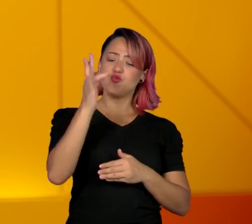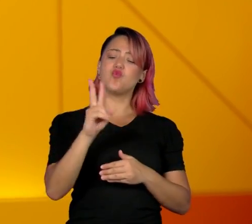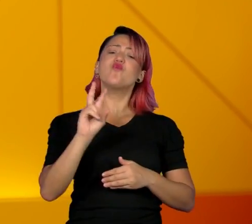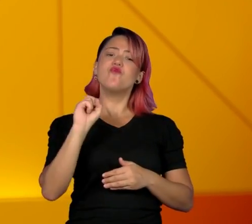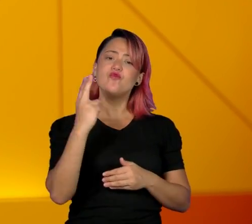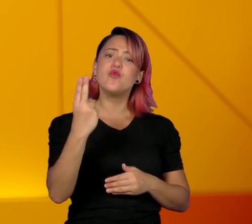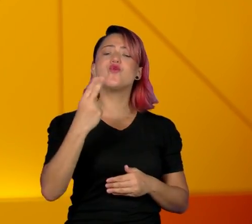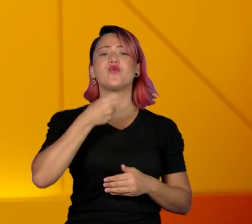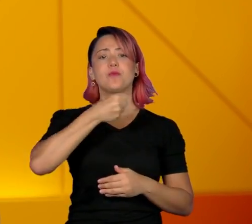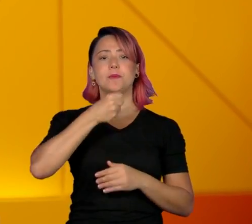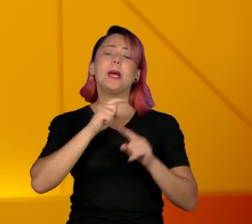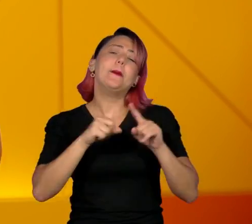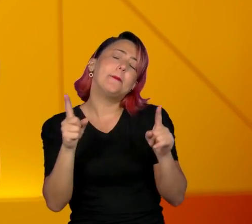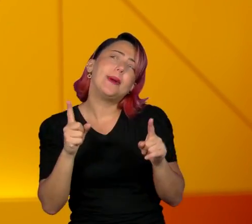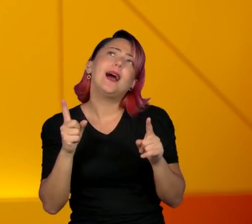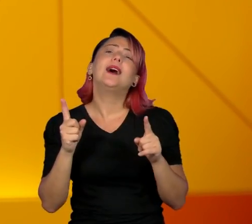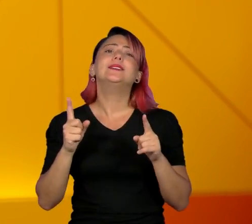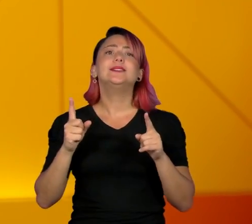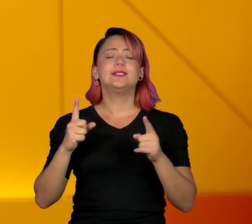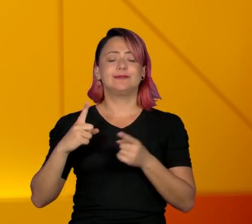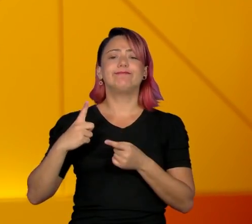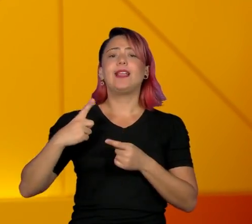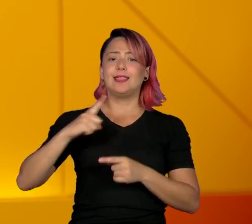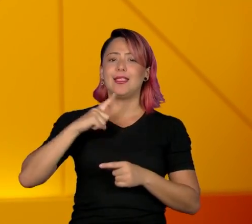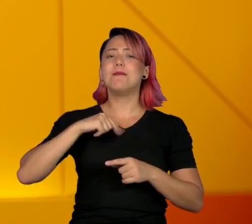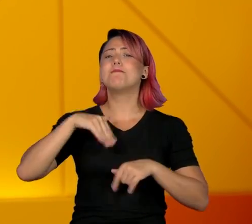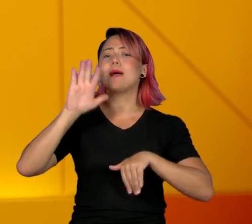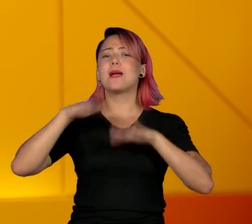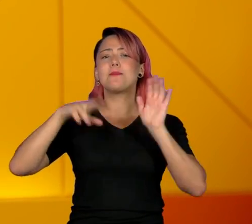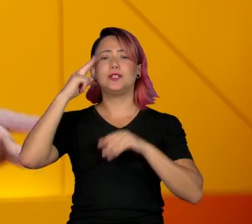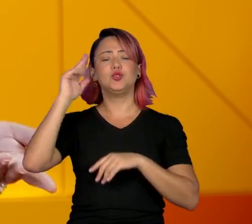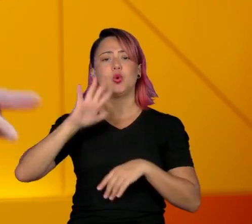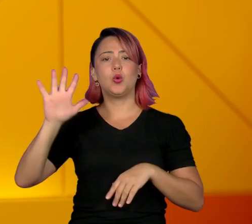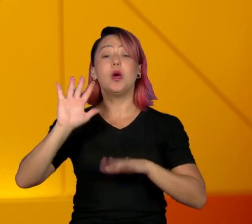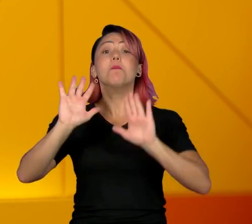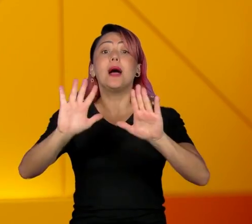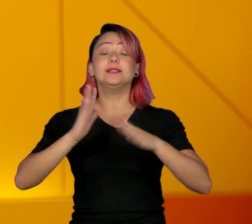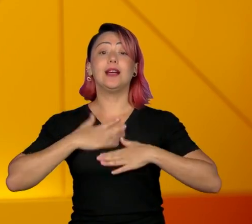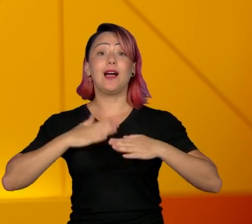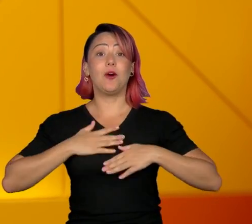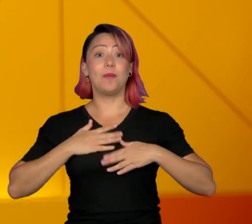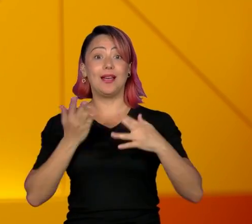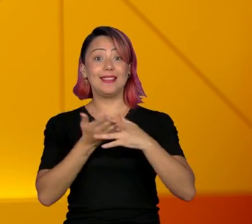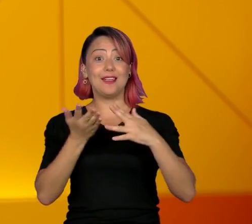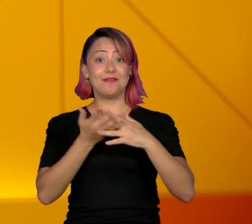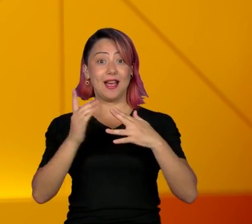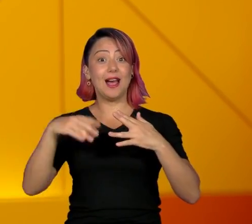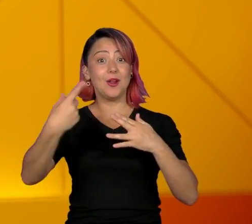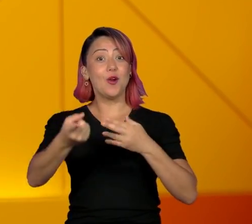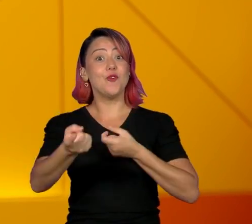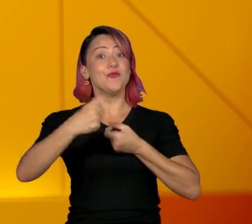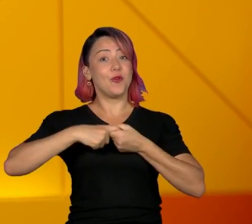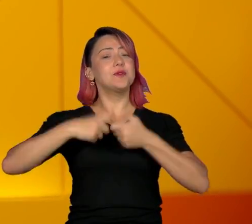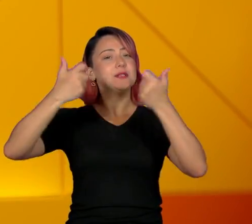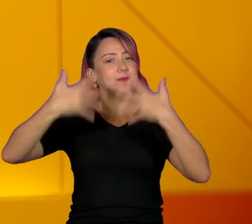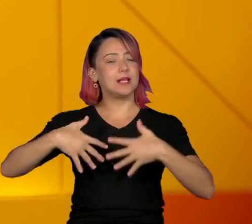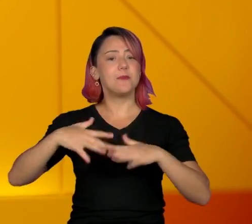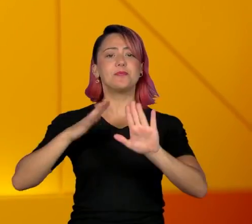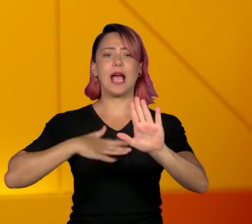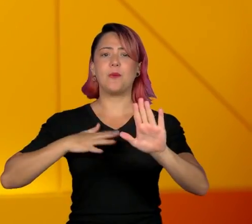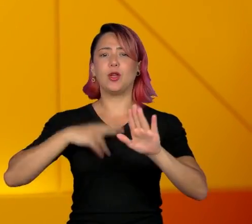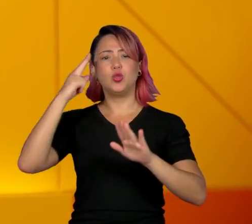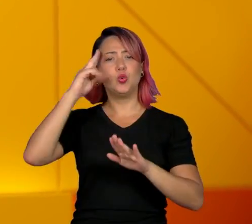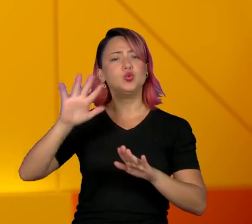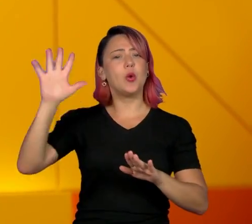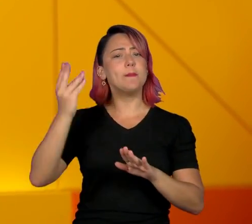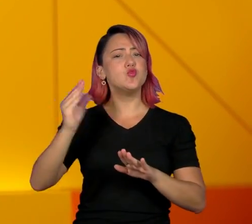tem muito sonho para sonhar junto aqui no Estação Livre, tá? Só que depois do intervalo. Eu já volto, tá? Não sonha tanto assim não,